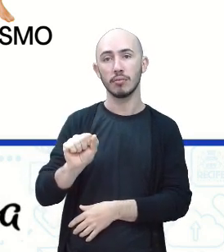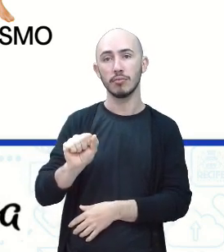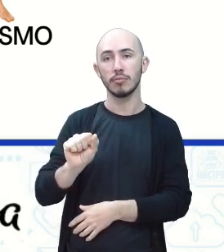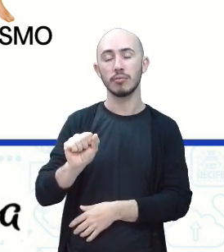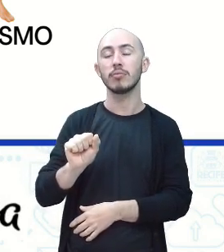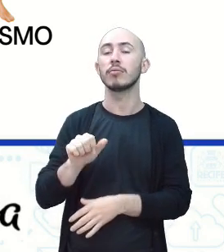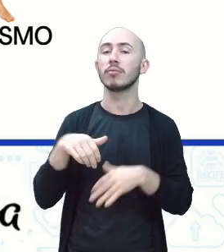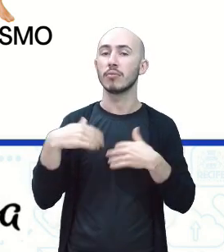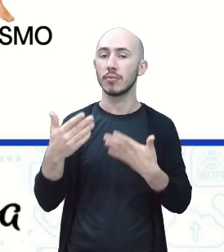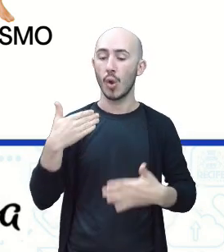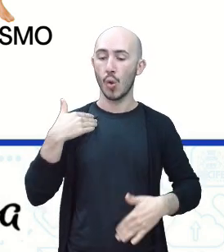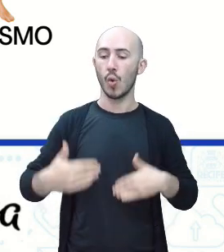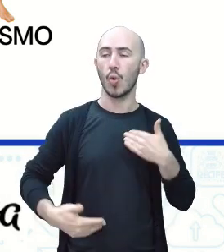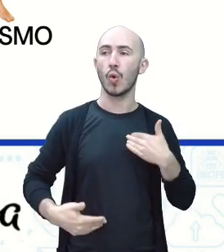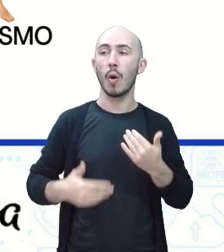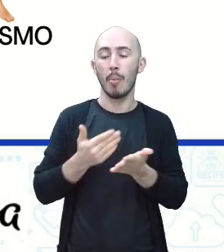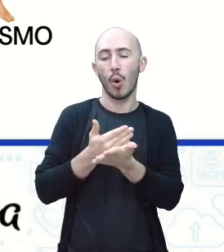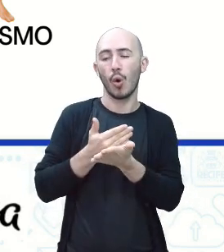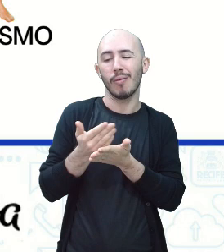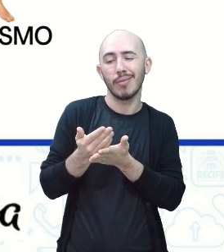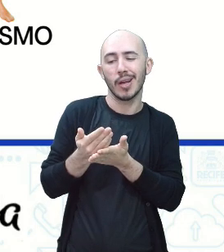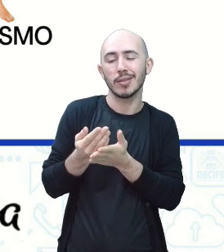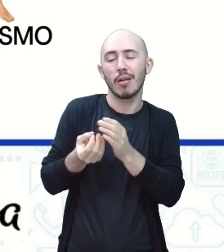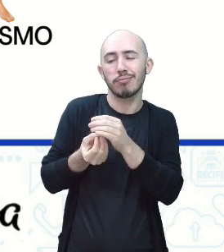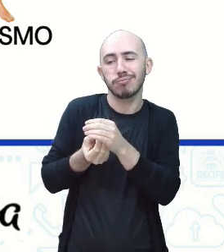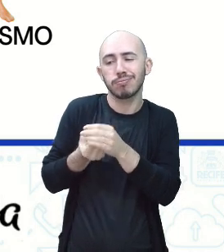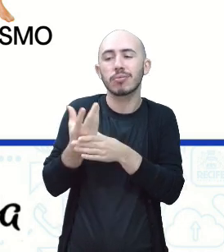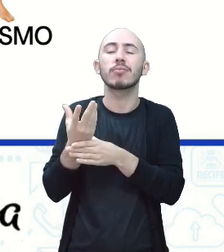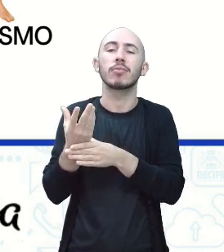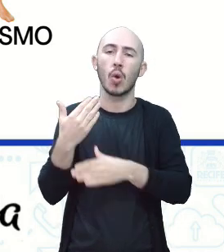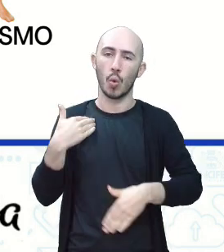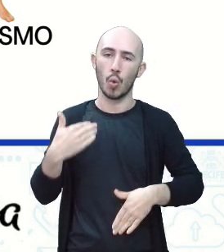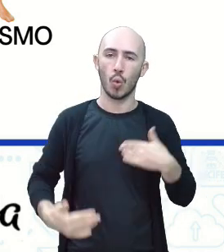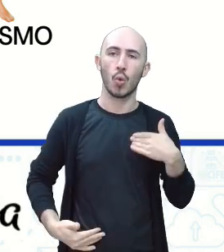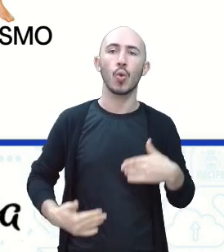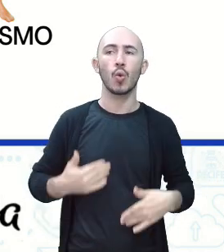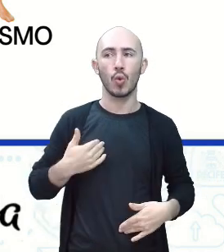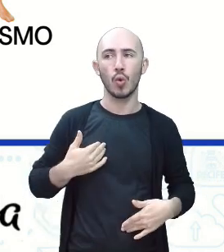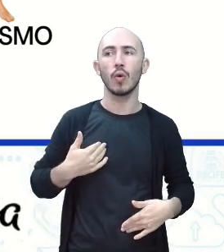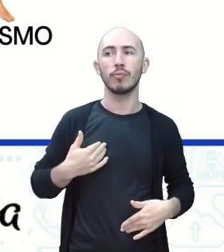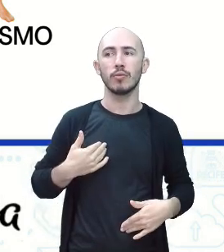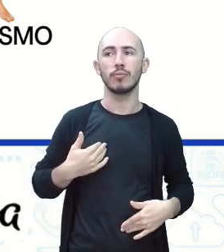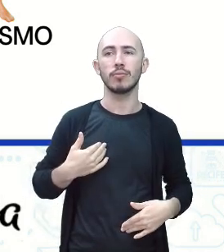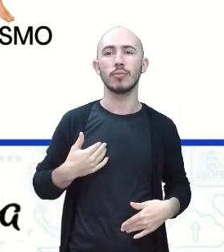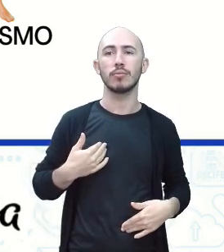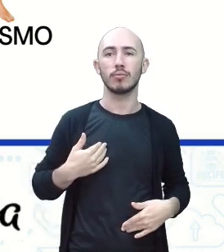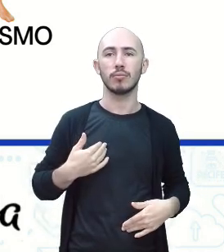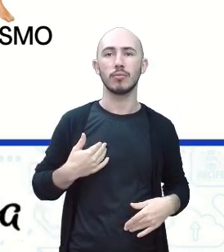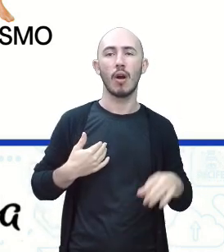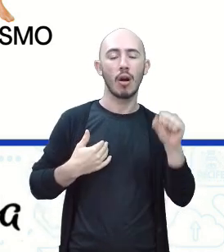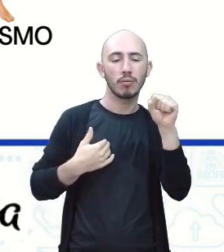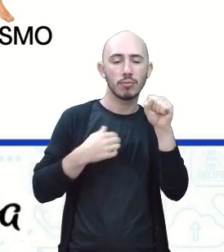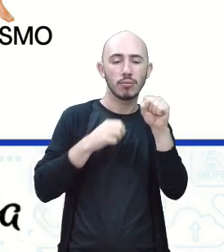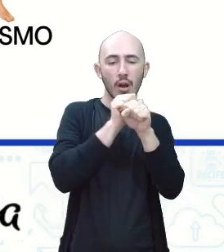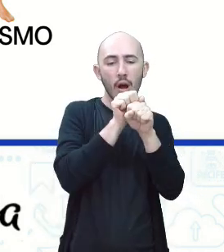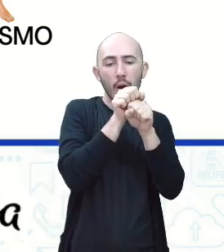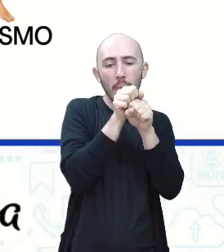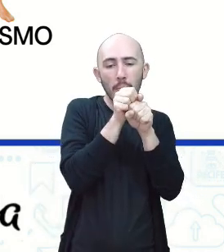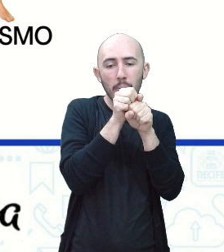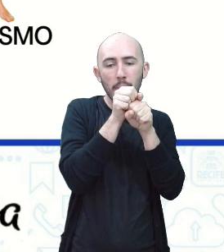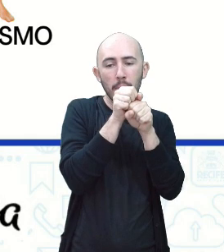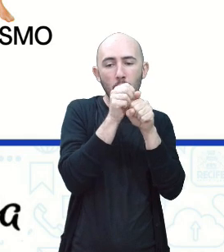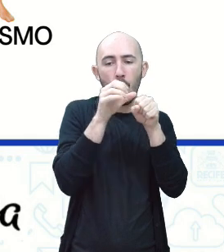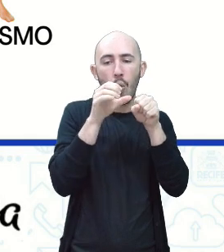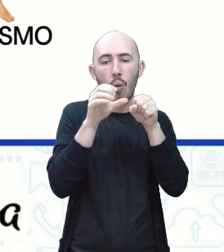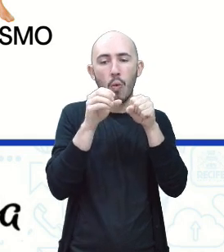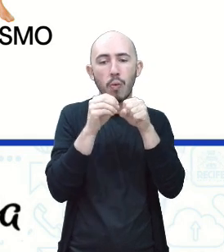o nosso corpo começa a ser formado. A célula começa a se dividir e se multiplicar. E o que é